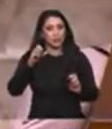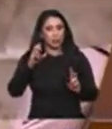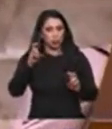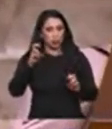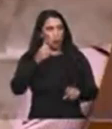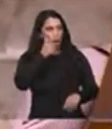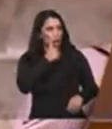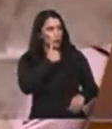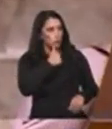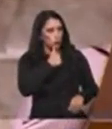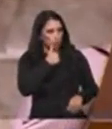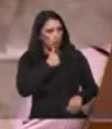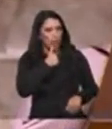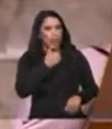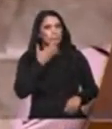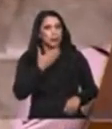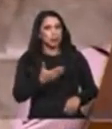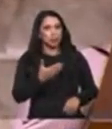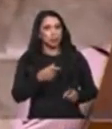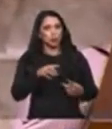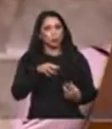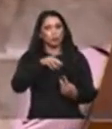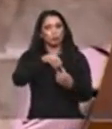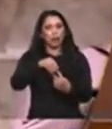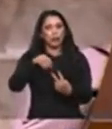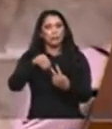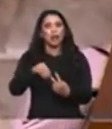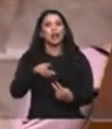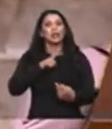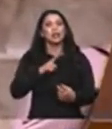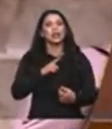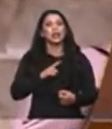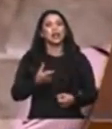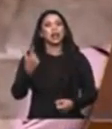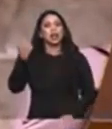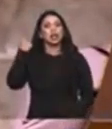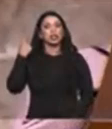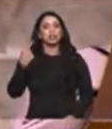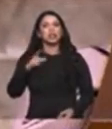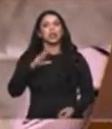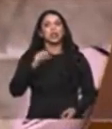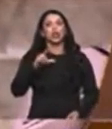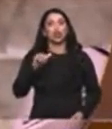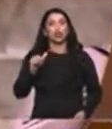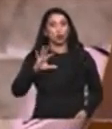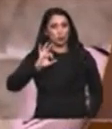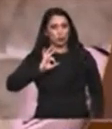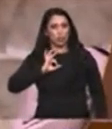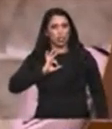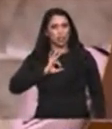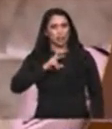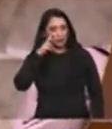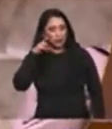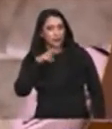2 cargos que eram de Collor, fecha aspas. Estas foram as palavras acessadas pela Polícia Federal após uma busca e apreensão